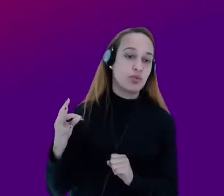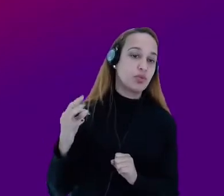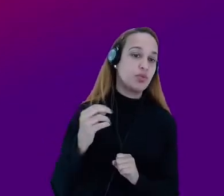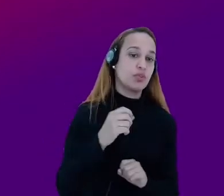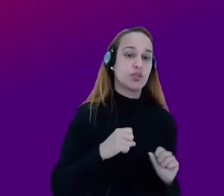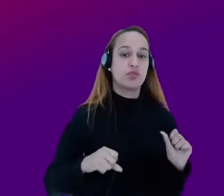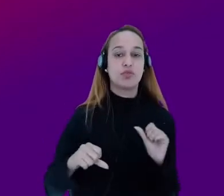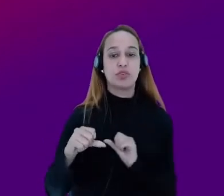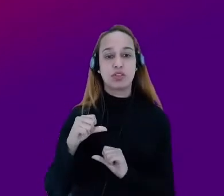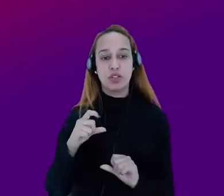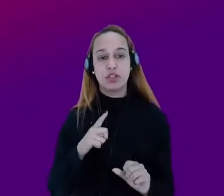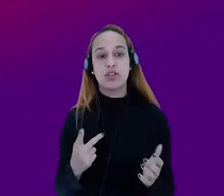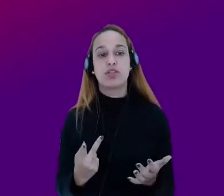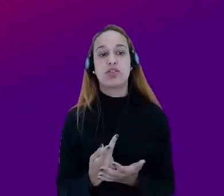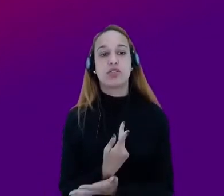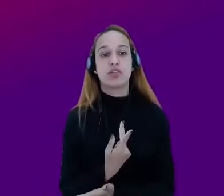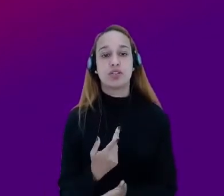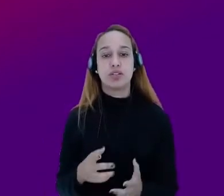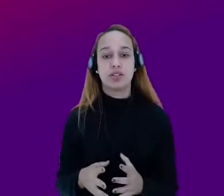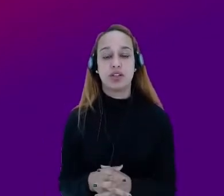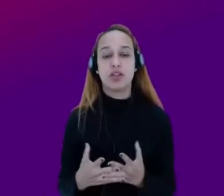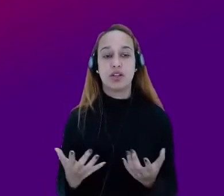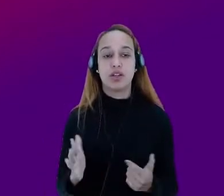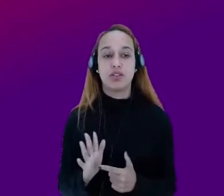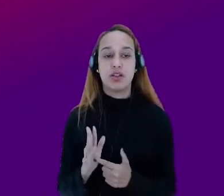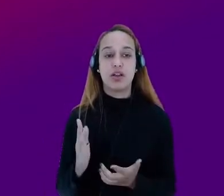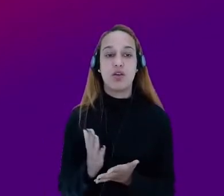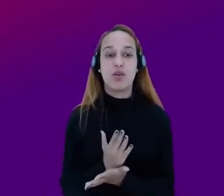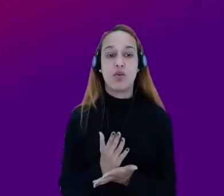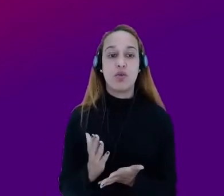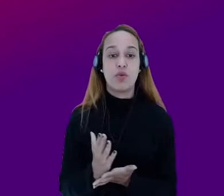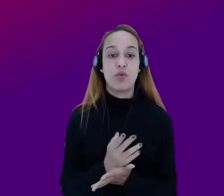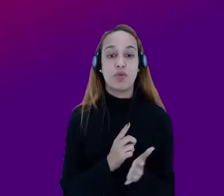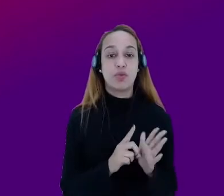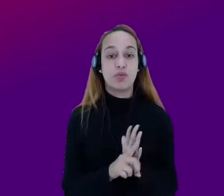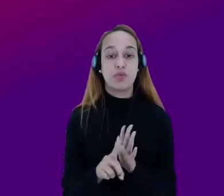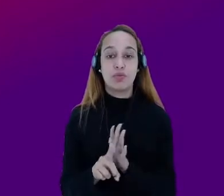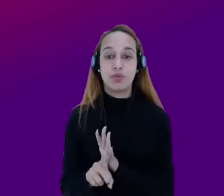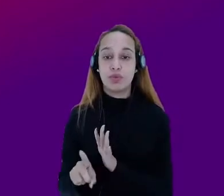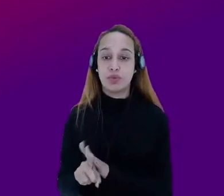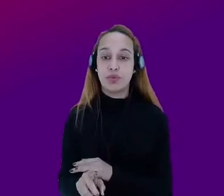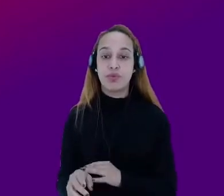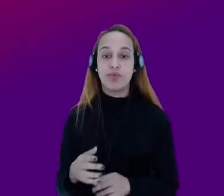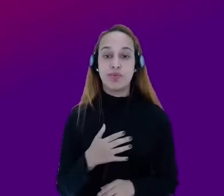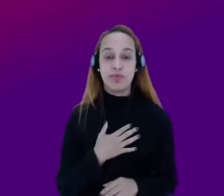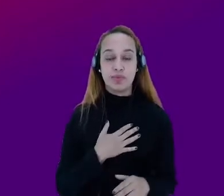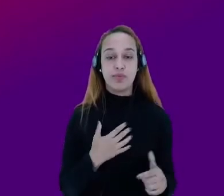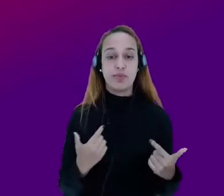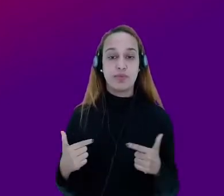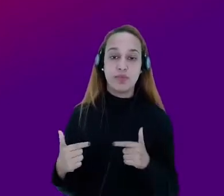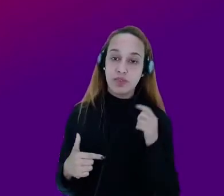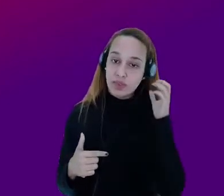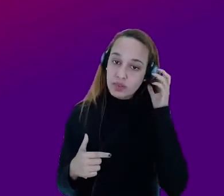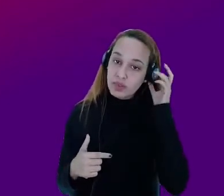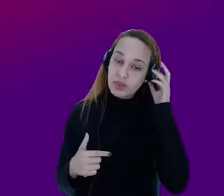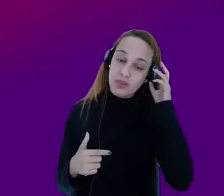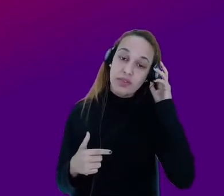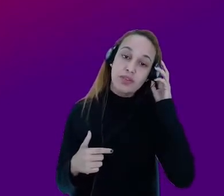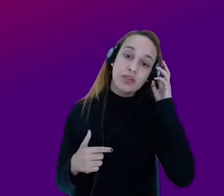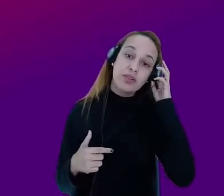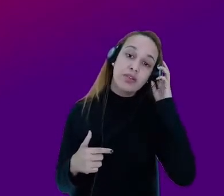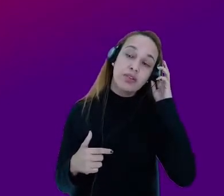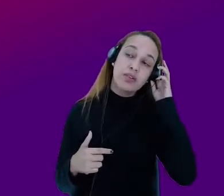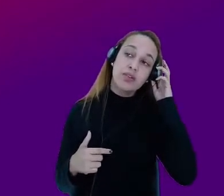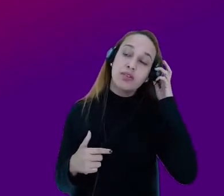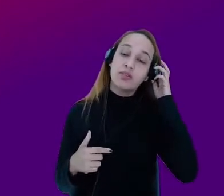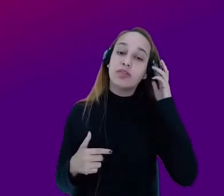mudanças que estão acontecendo, tá? Eu queria trazer algumas perguntas aqui para a gente. Os meus processos proporcionam autoatendimento